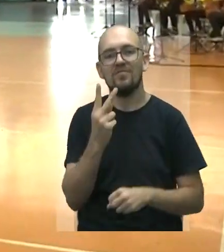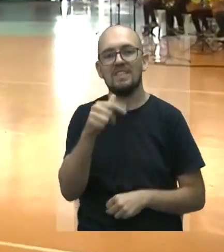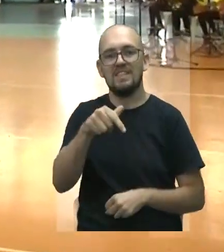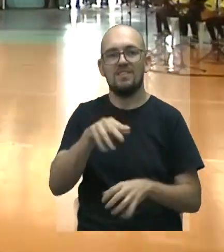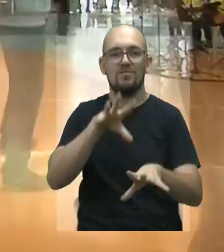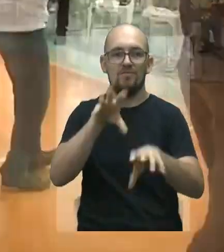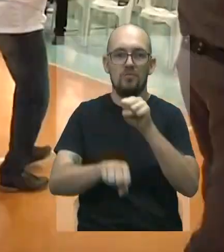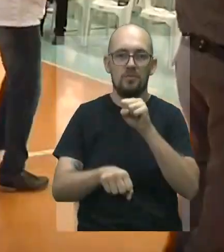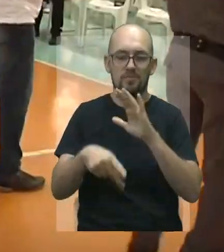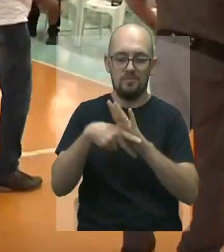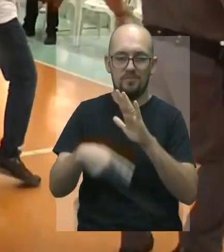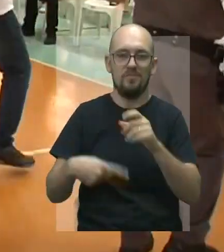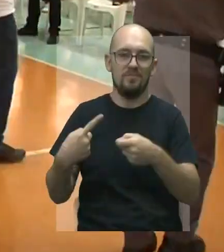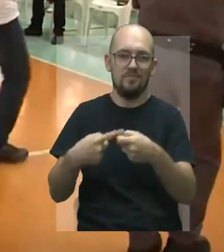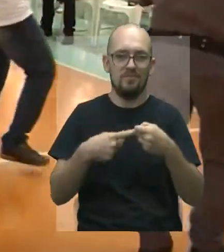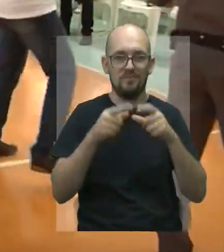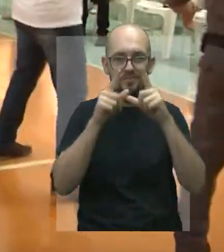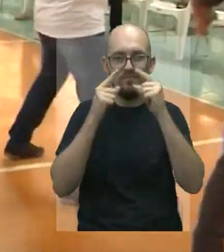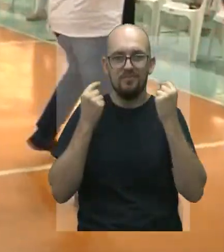região de Jaú.